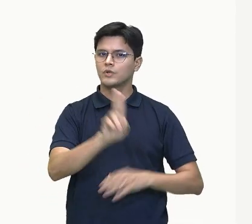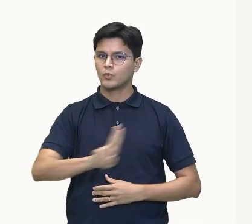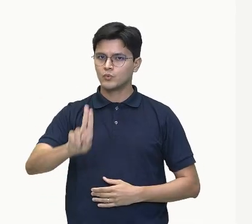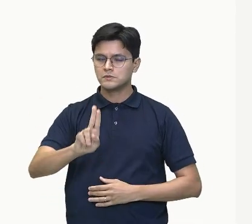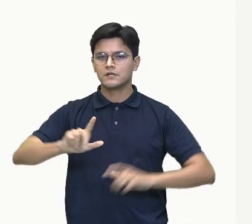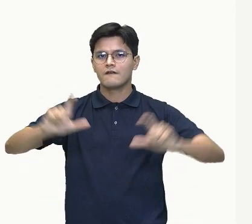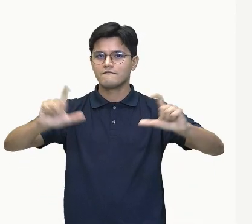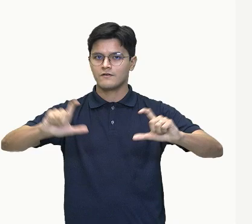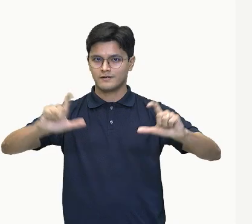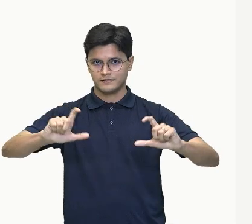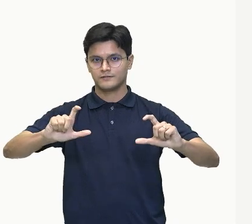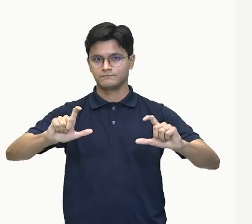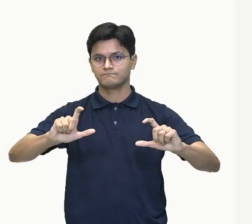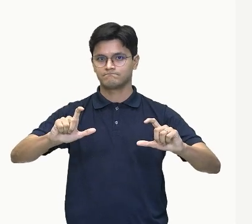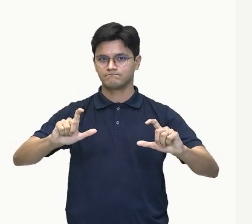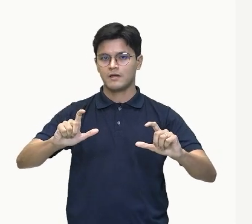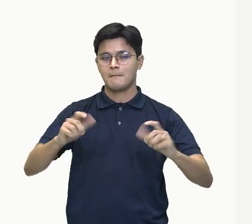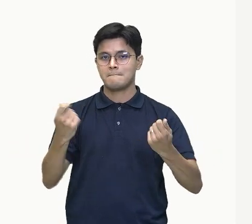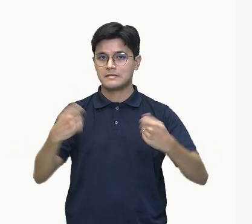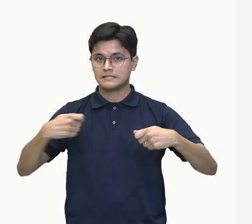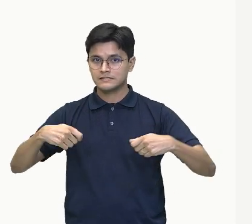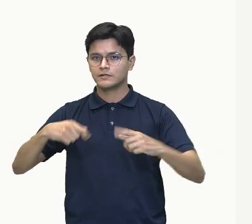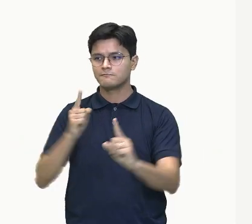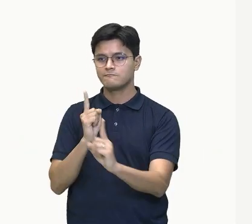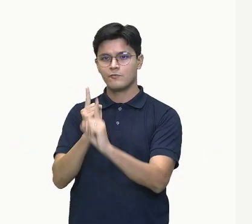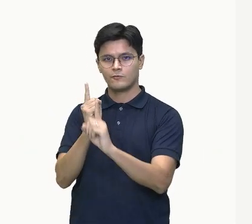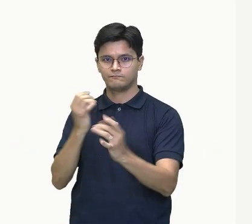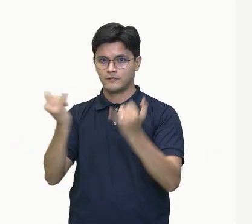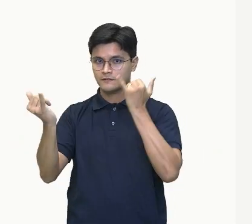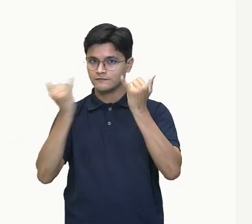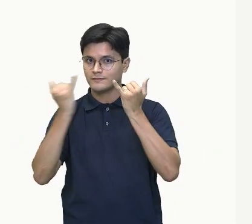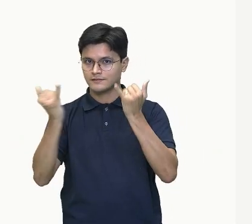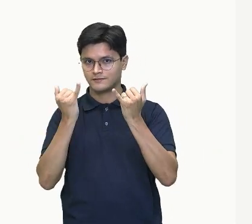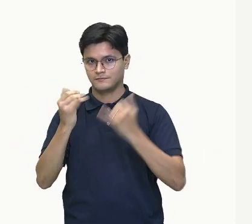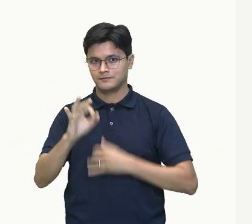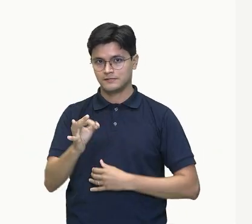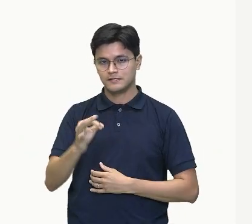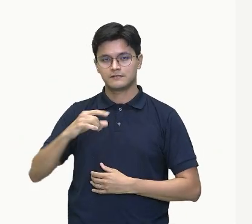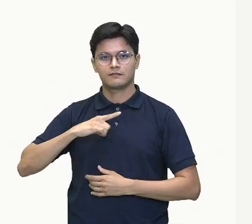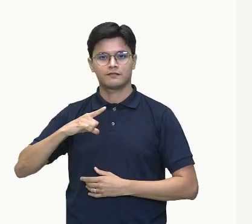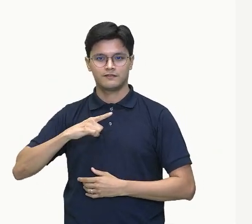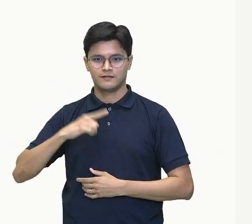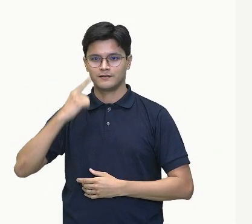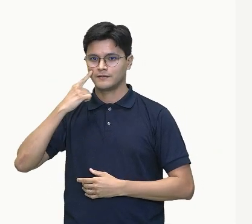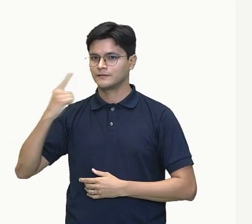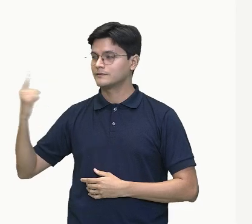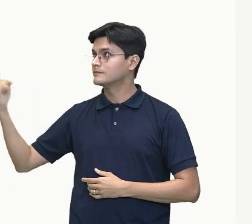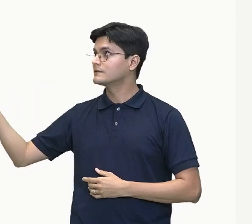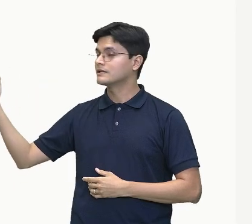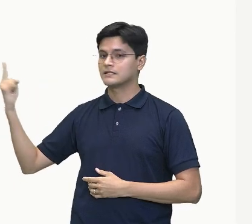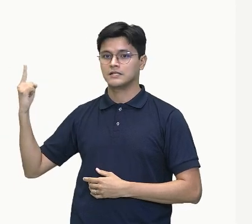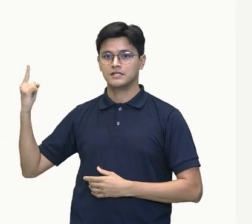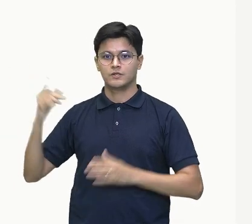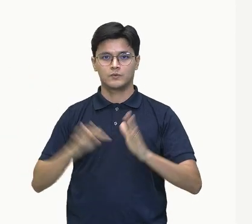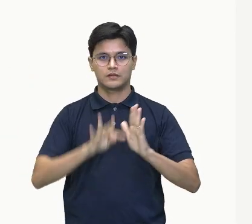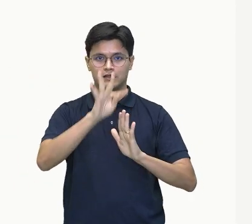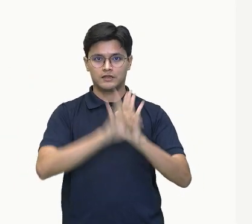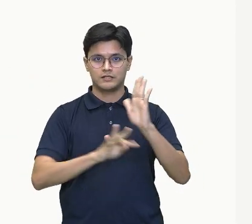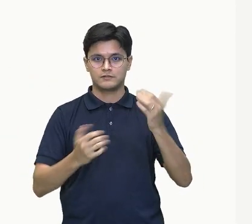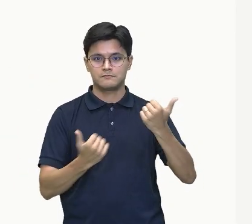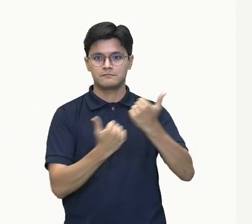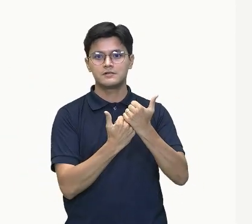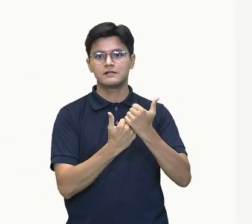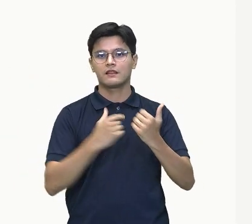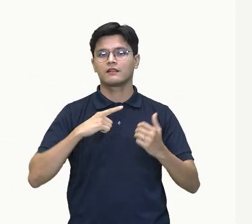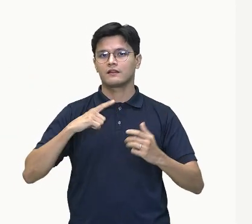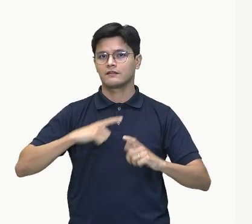as informações, tá? Que estão presentes aí no nosso enunciado, no caso aí, as